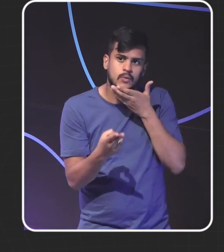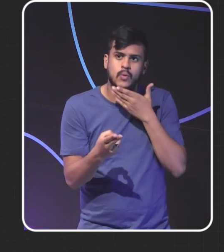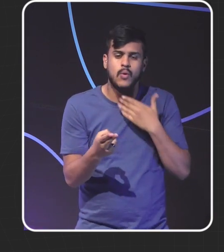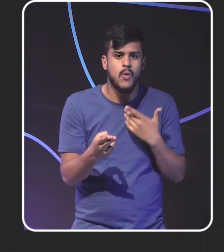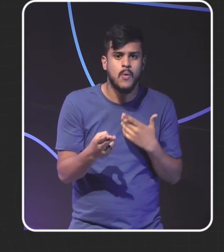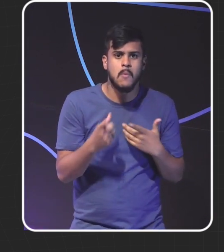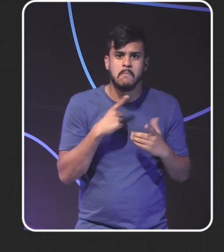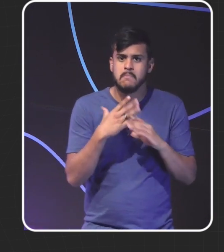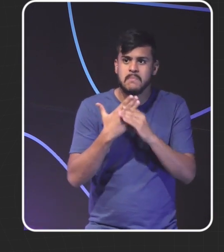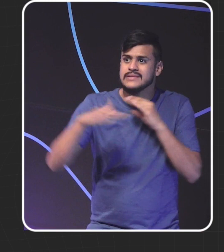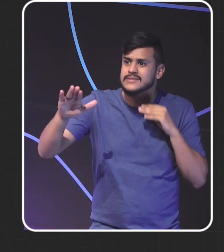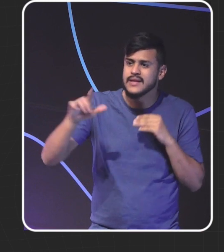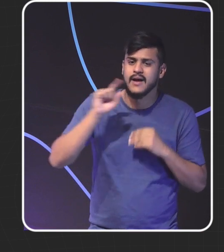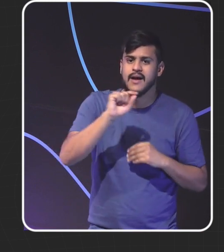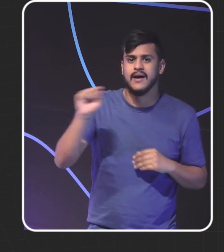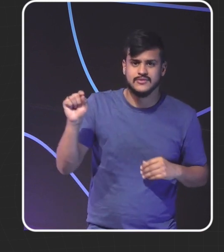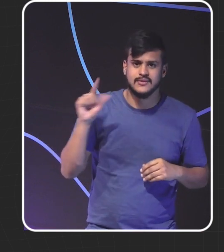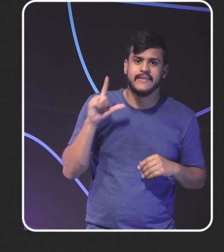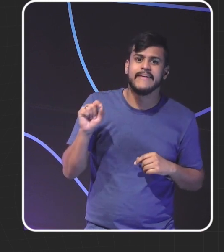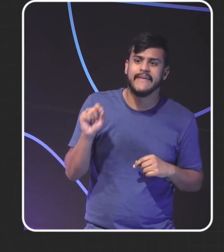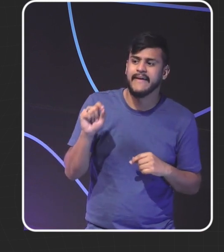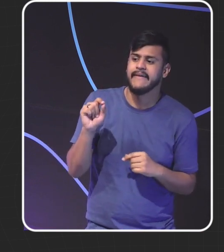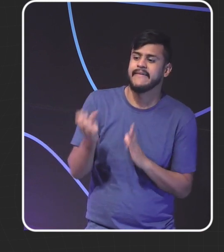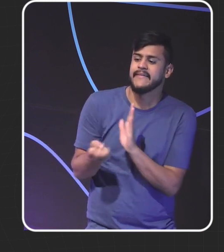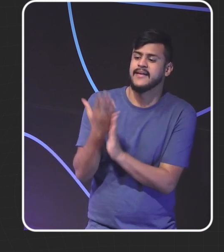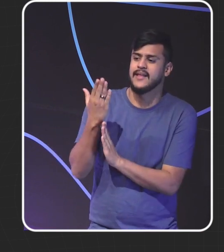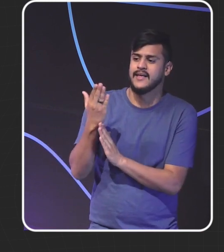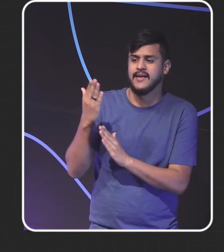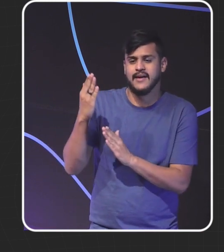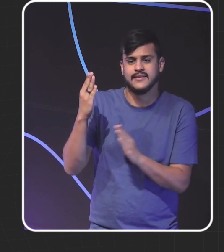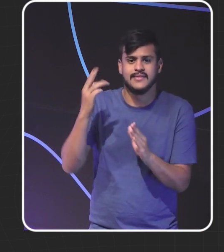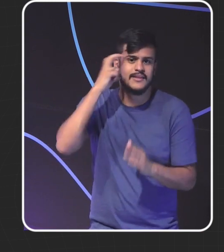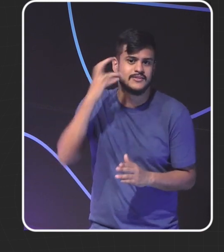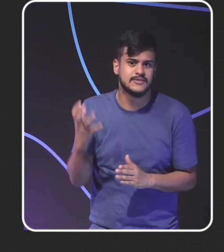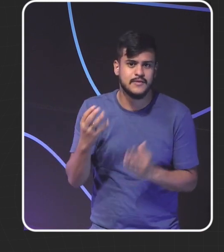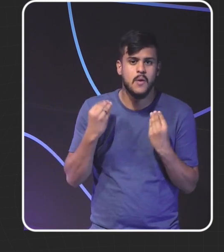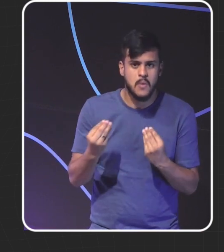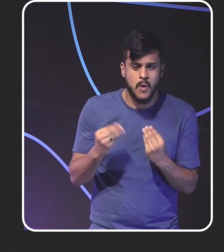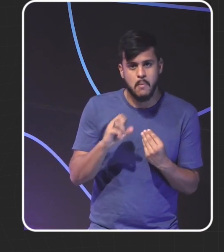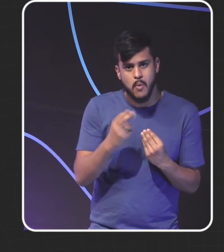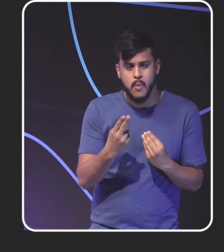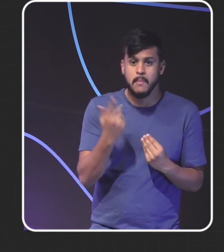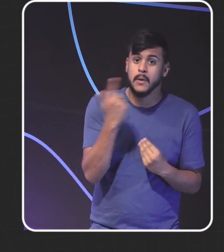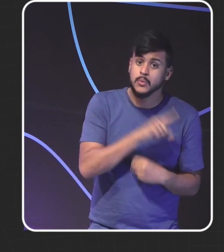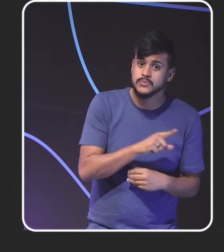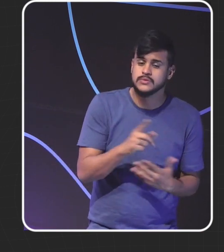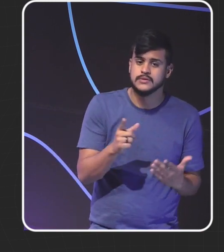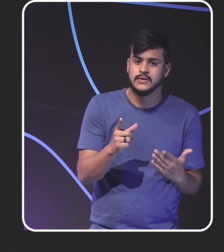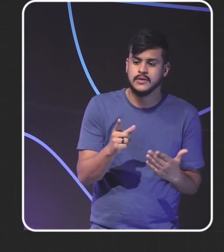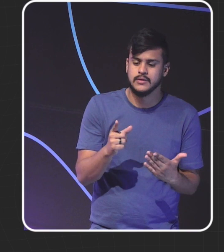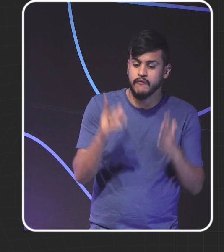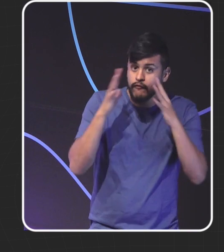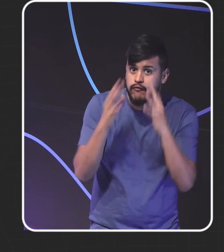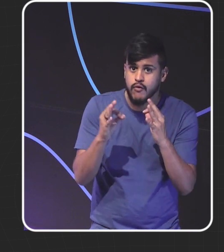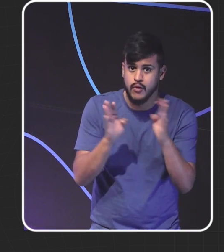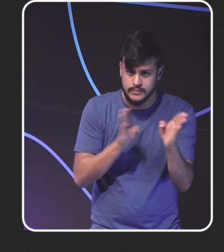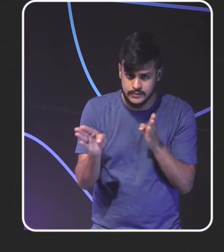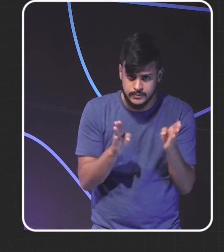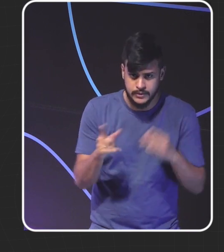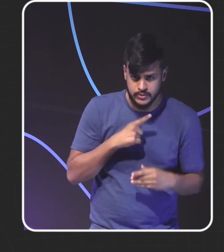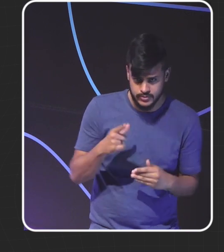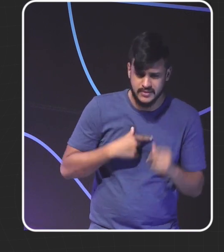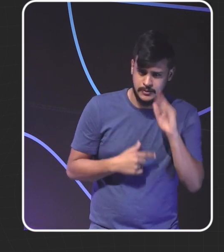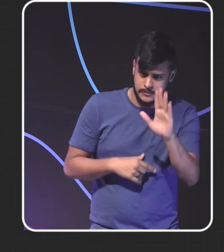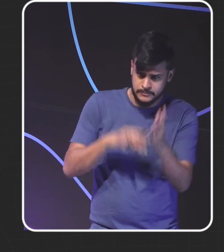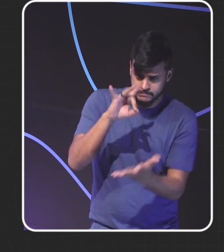uma mensagem para quem desenvolve esses templates, para poder considerar a acessibilidade. Mas